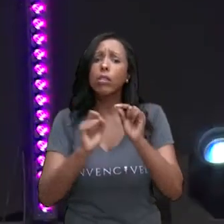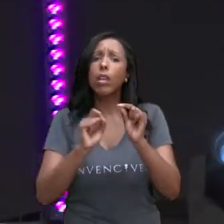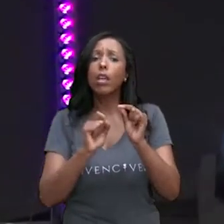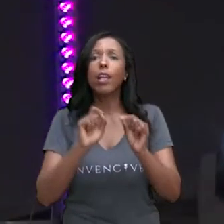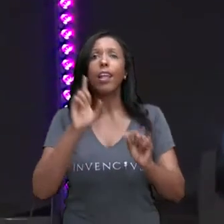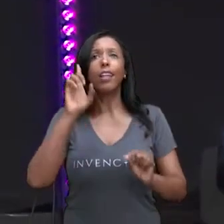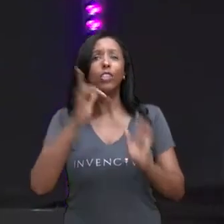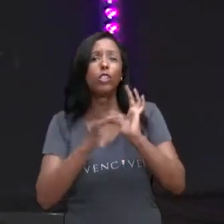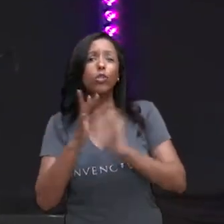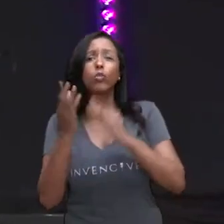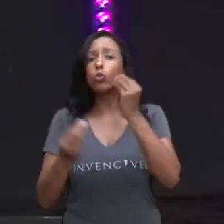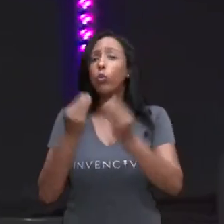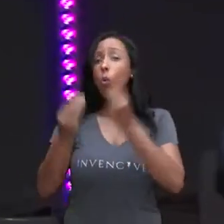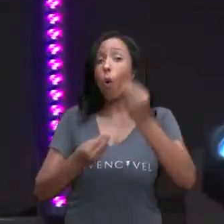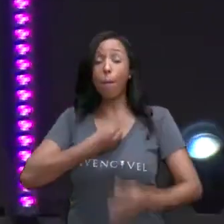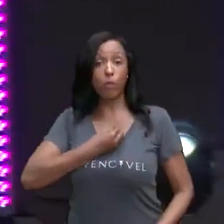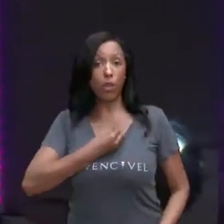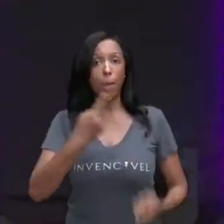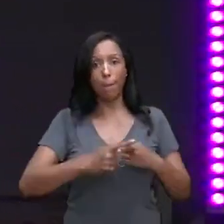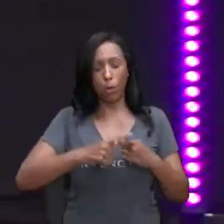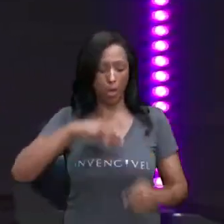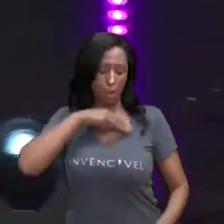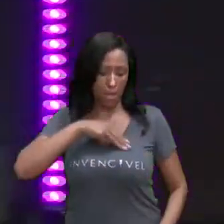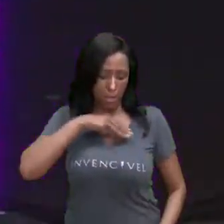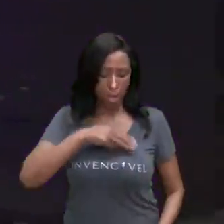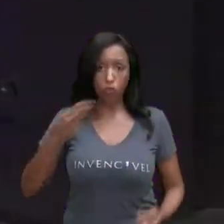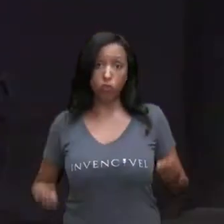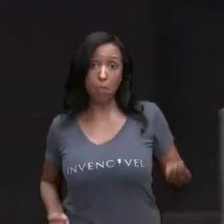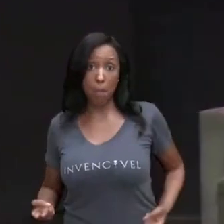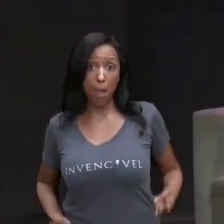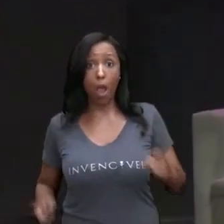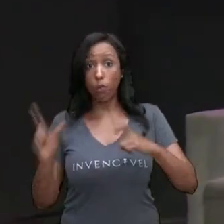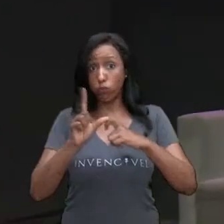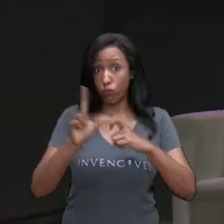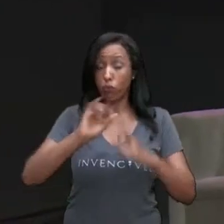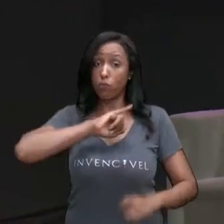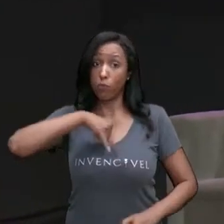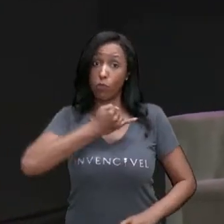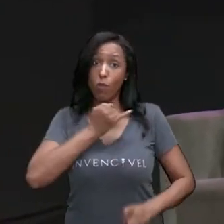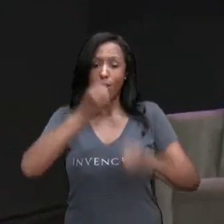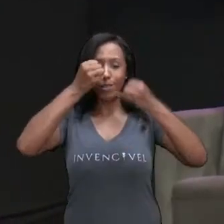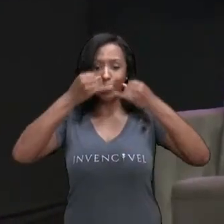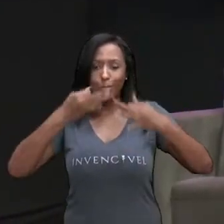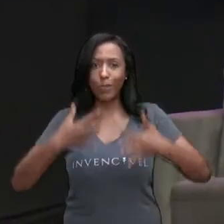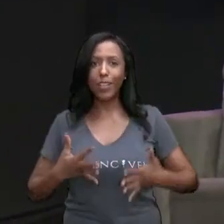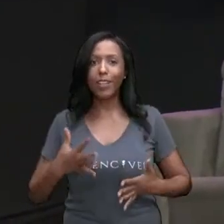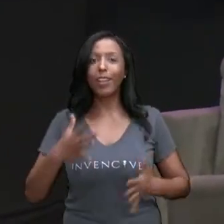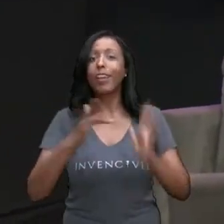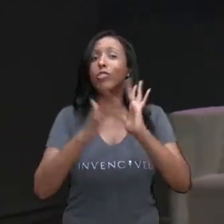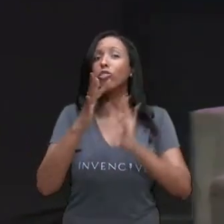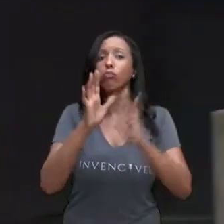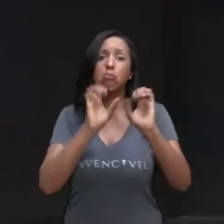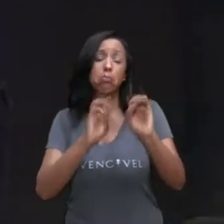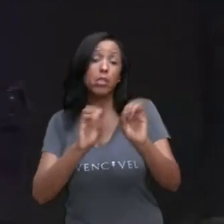Porque Mateus, Marcos, Lucas e João falam da vida de Jesus, seus ensinos, seus milagres, sua vida.